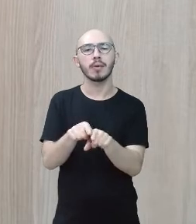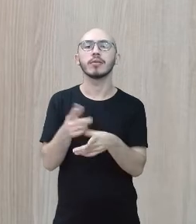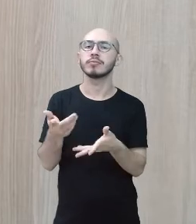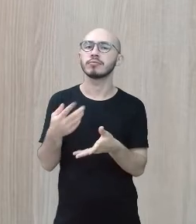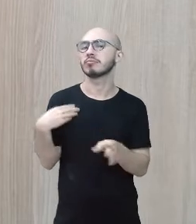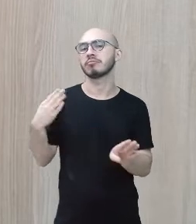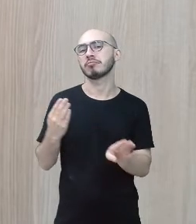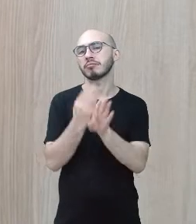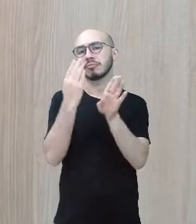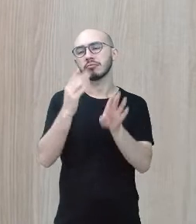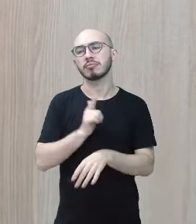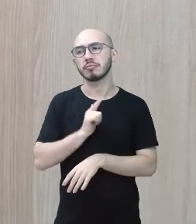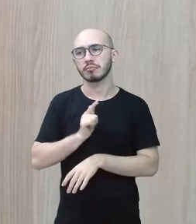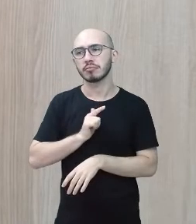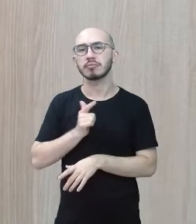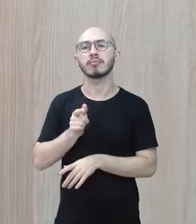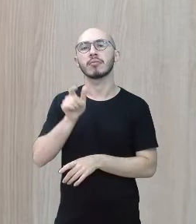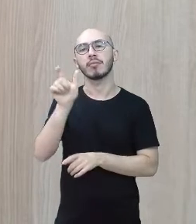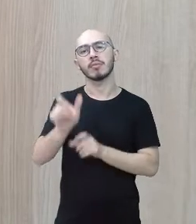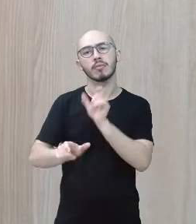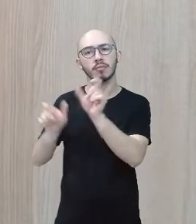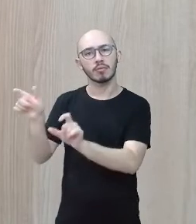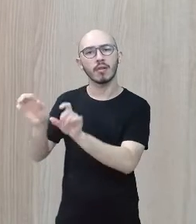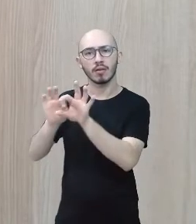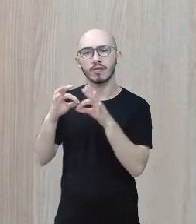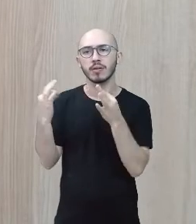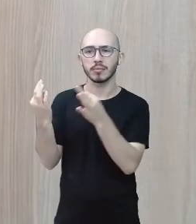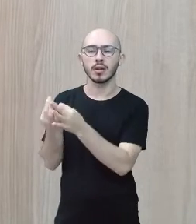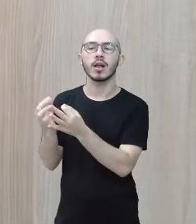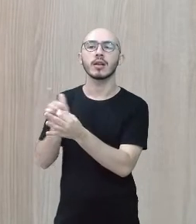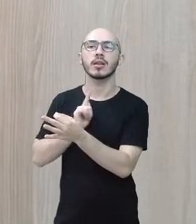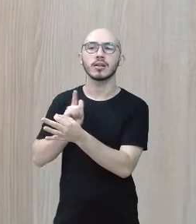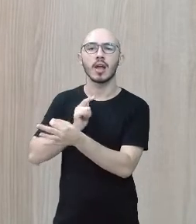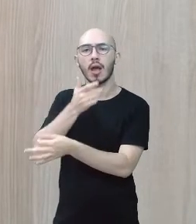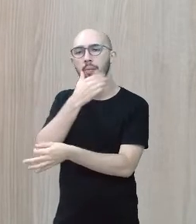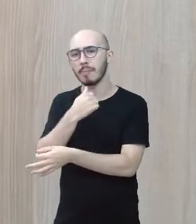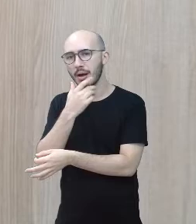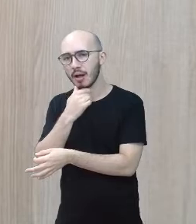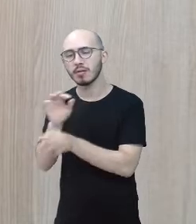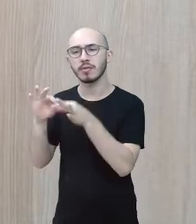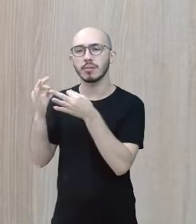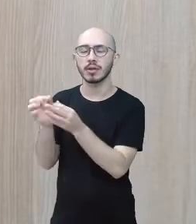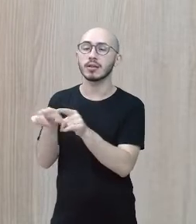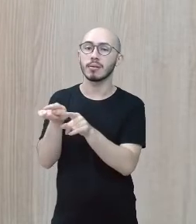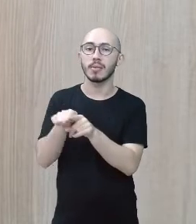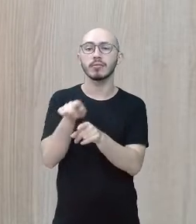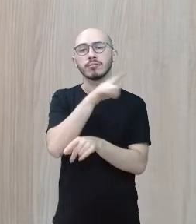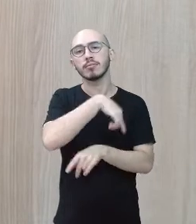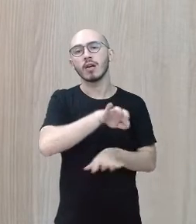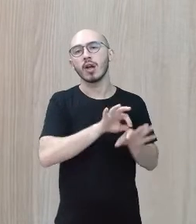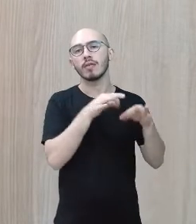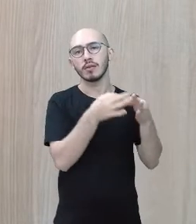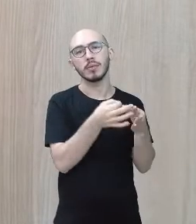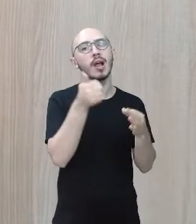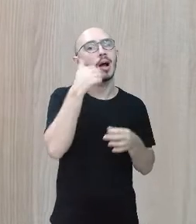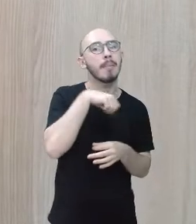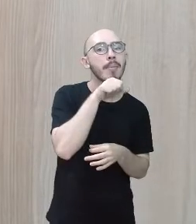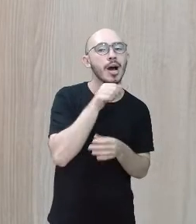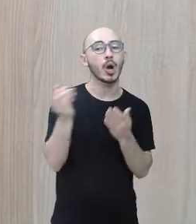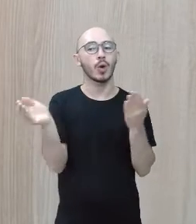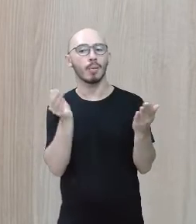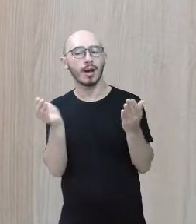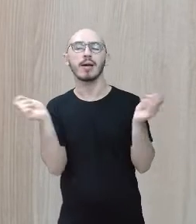que existe entre os familiares que estão na família aí do seu pai e os familiares da sua mãe. Você